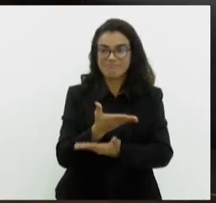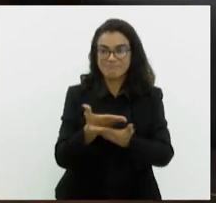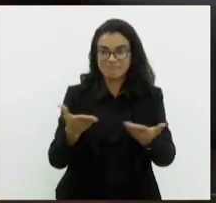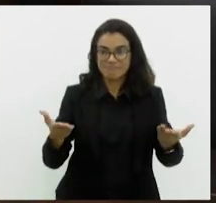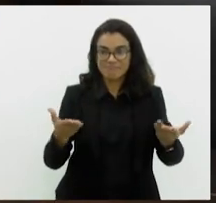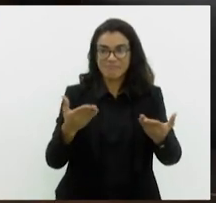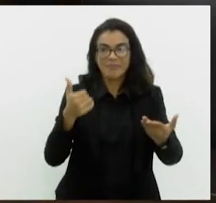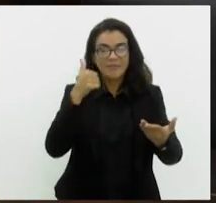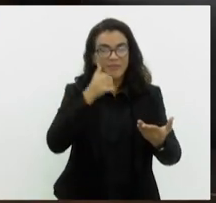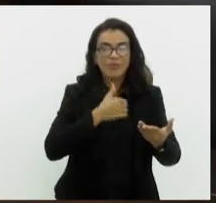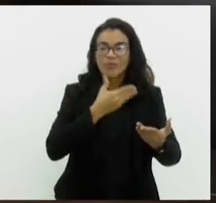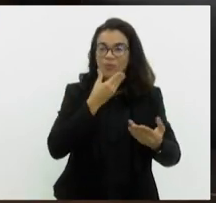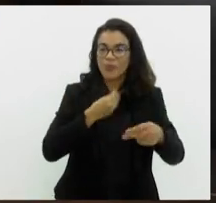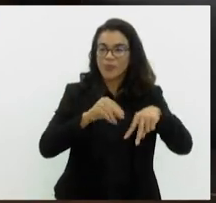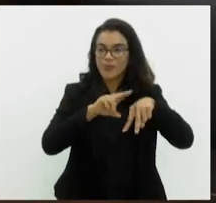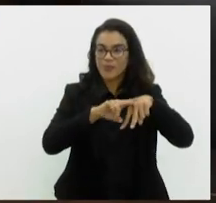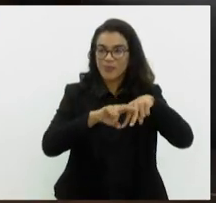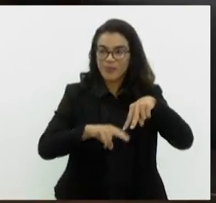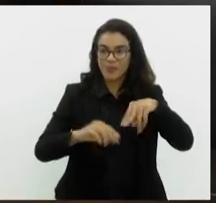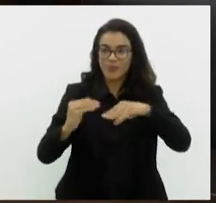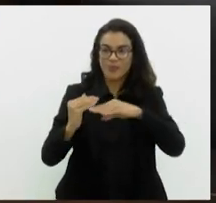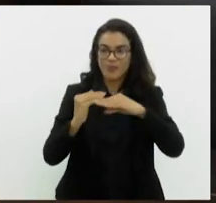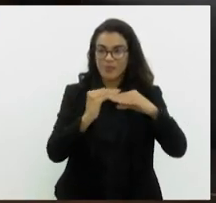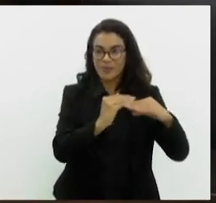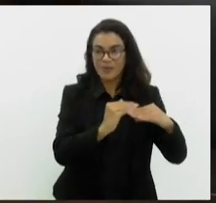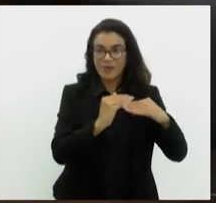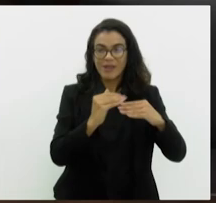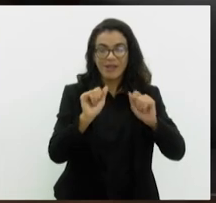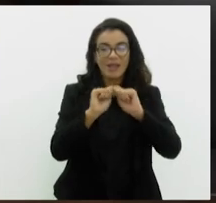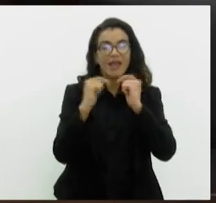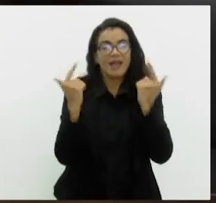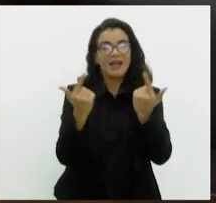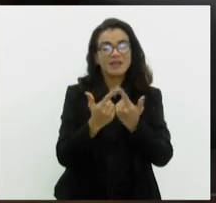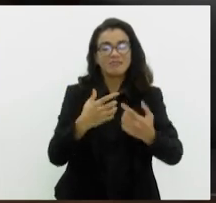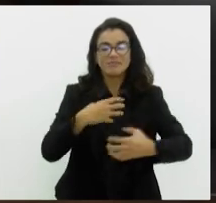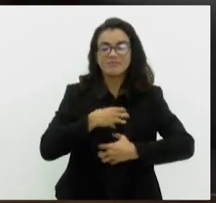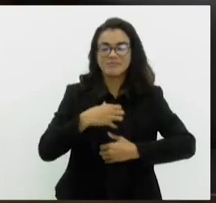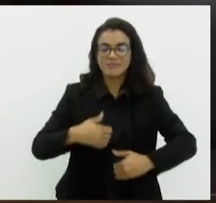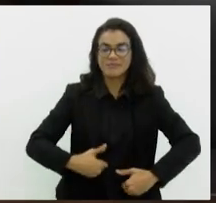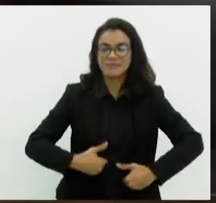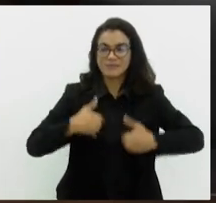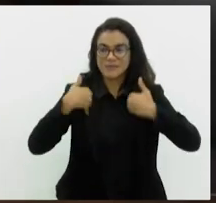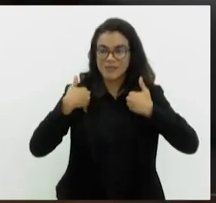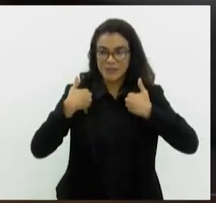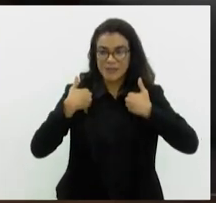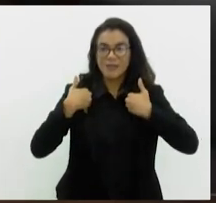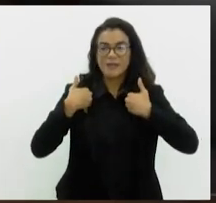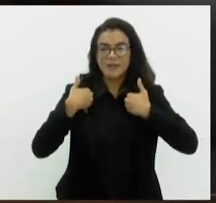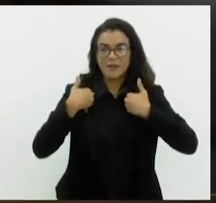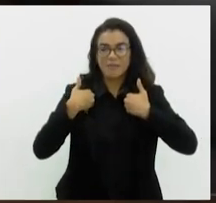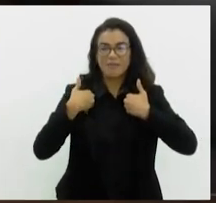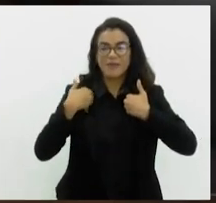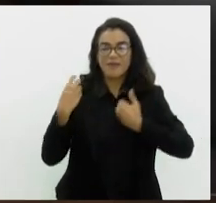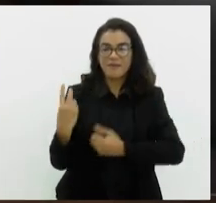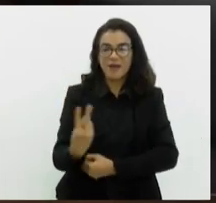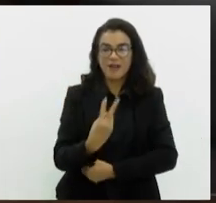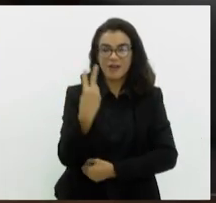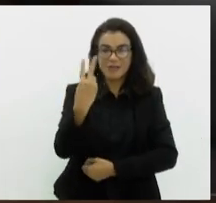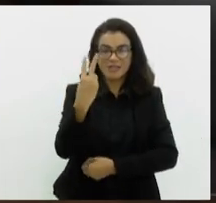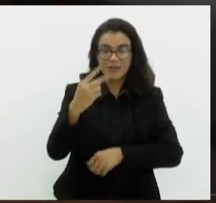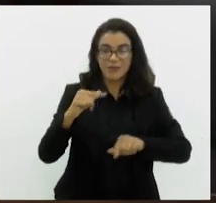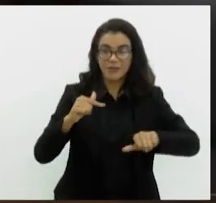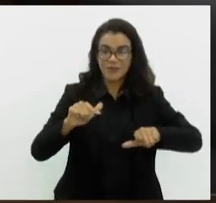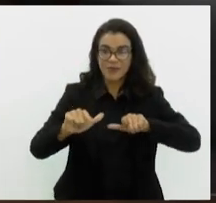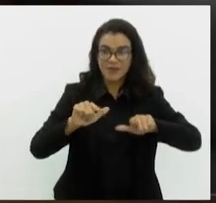todas e a todes que essa casa está muito honrada em poder reconhecer o